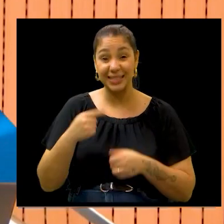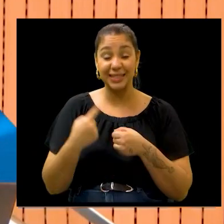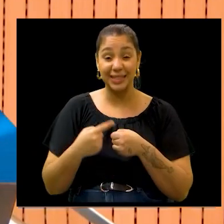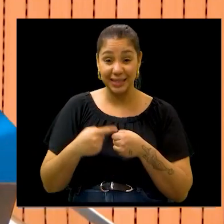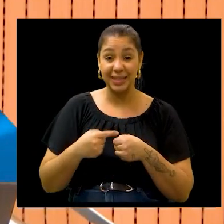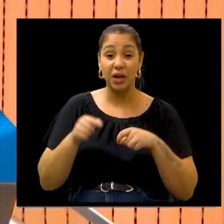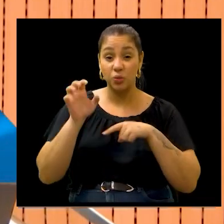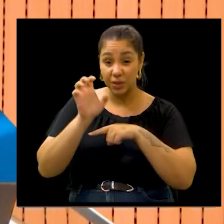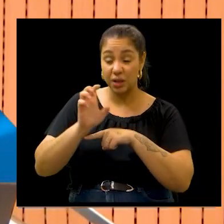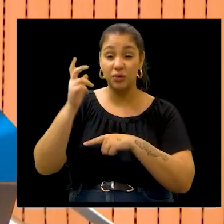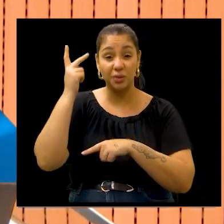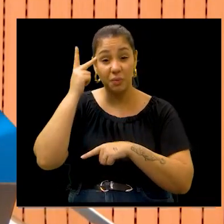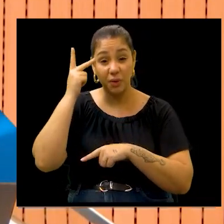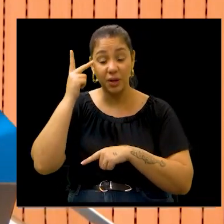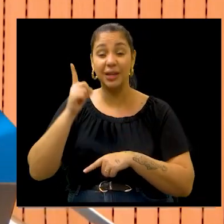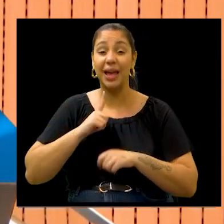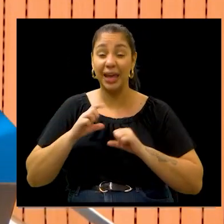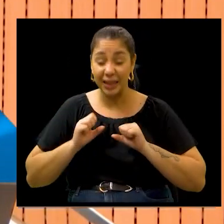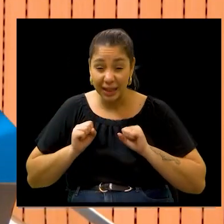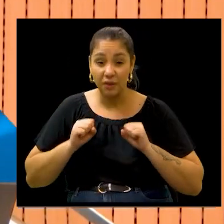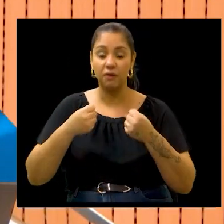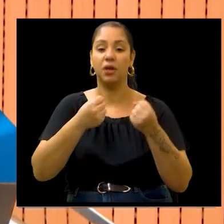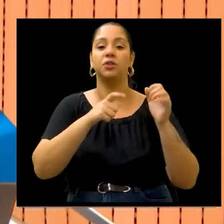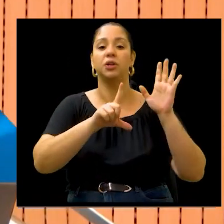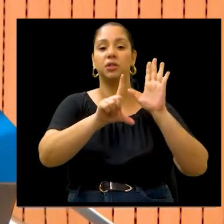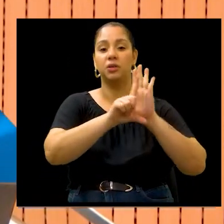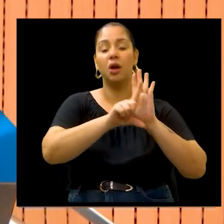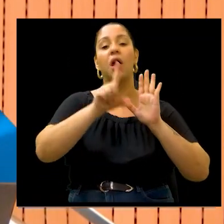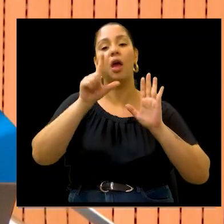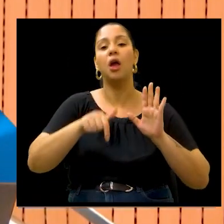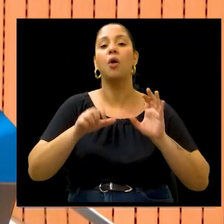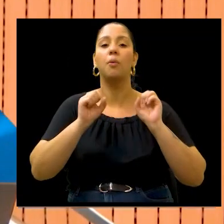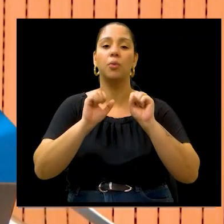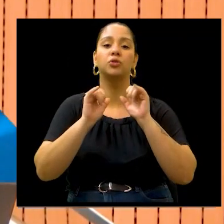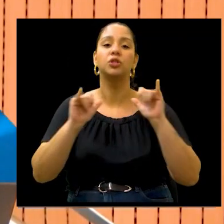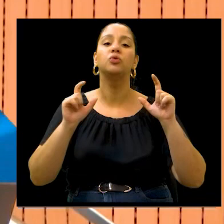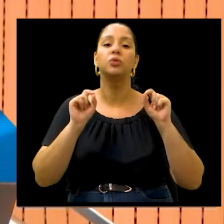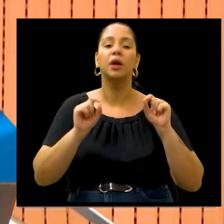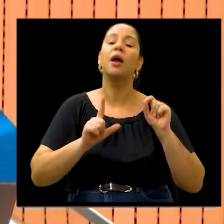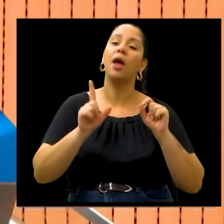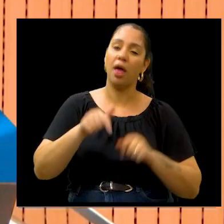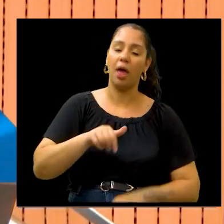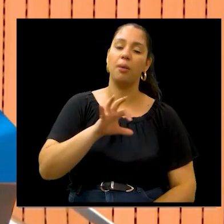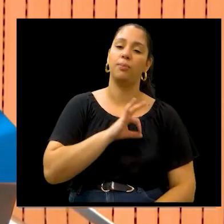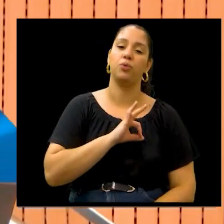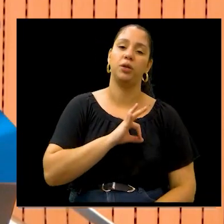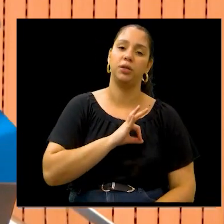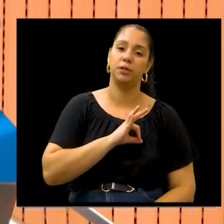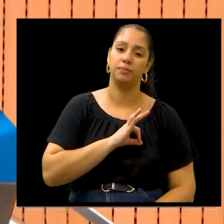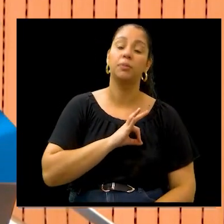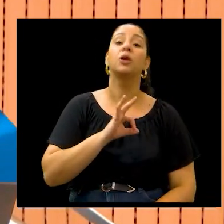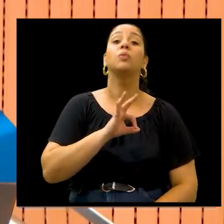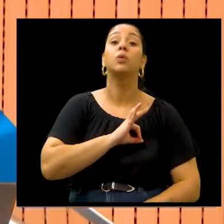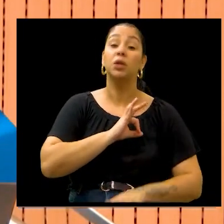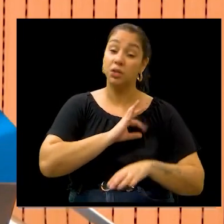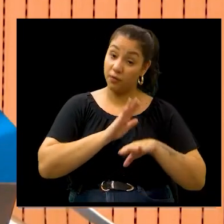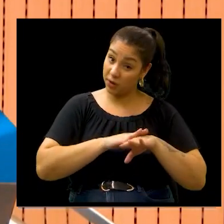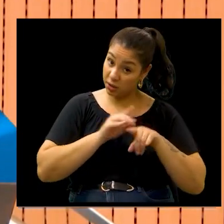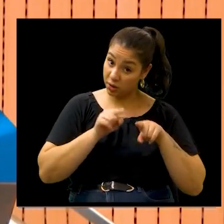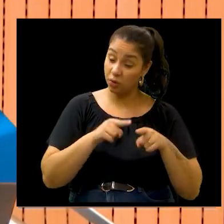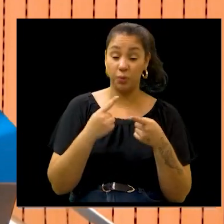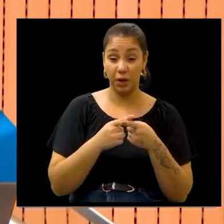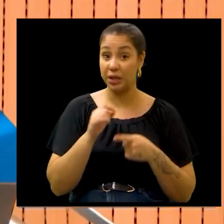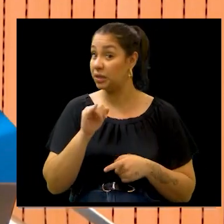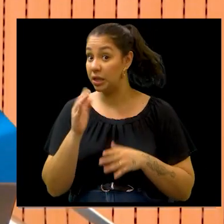terra, mas nessa cidade, nesse estado de São Paulo, que mais defende a legislação, eu posso dizer que são as polícias. As polícias